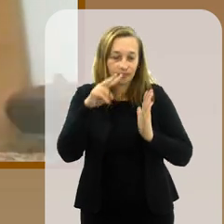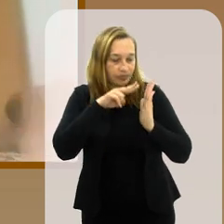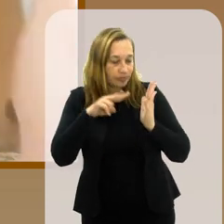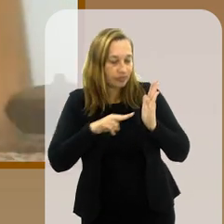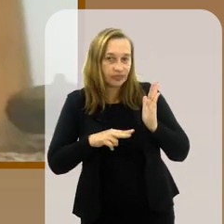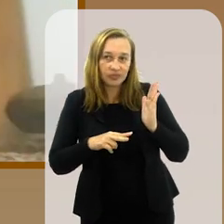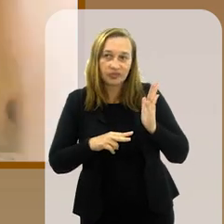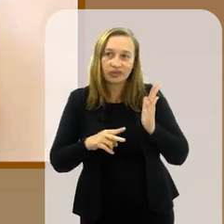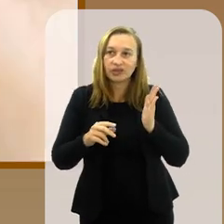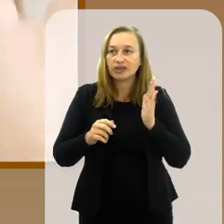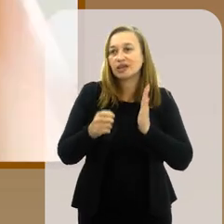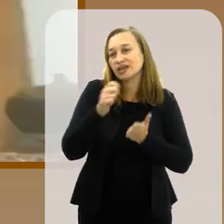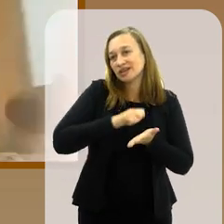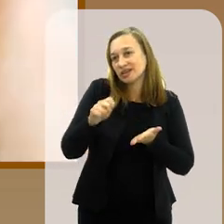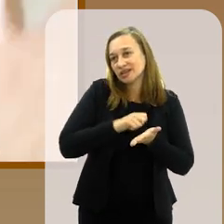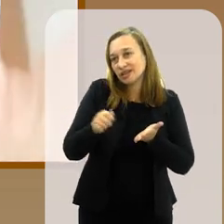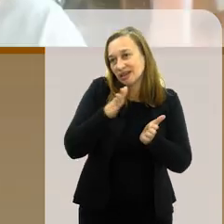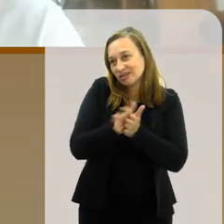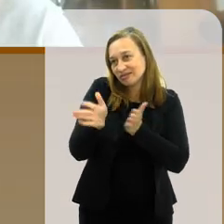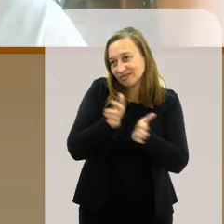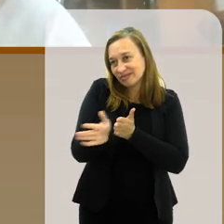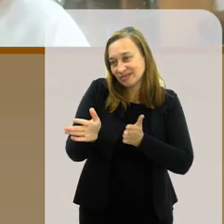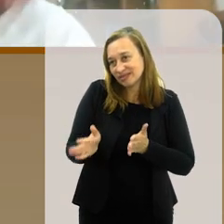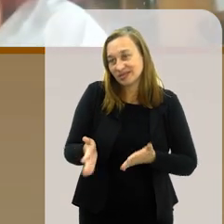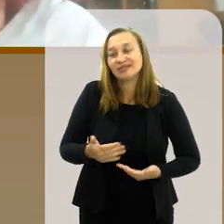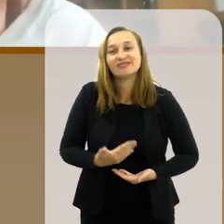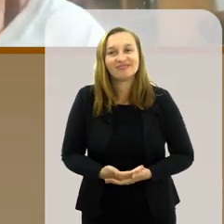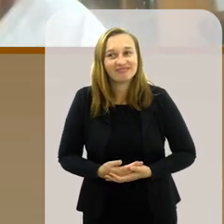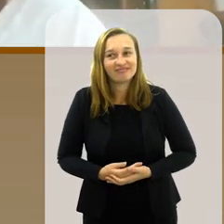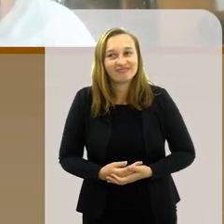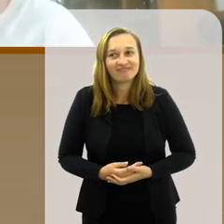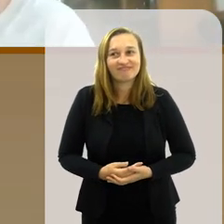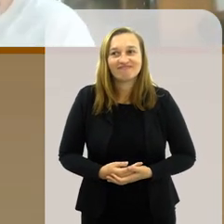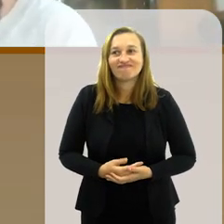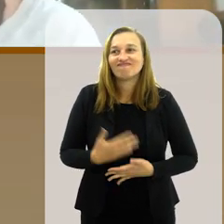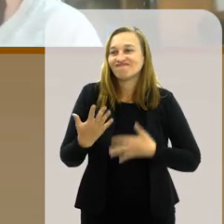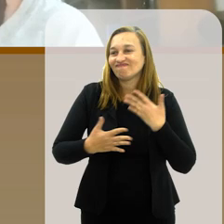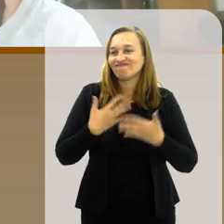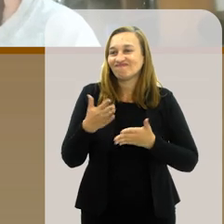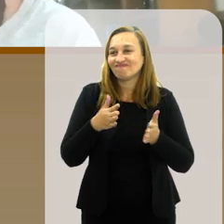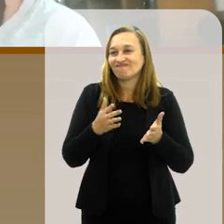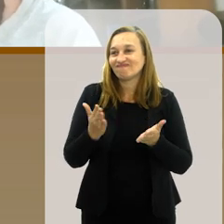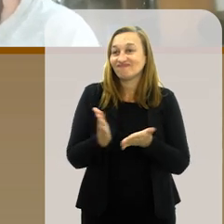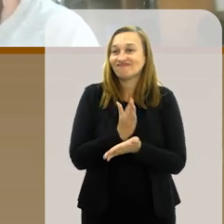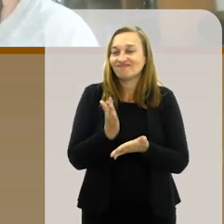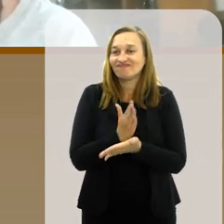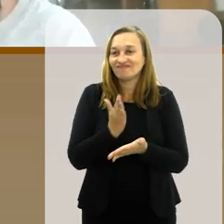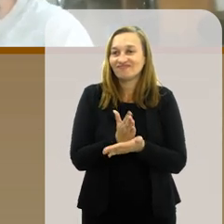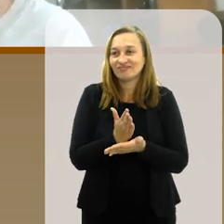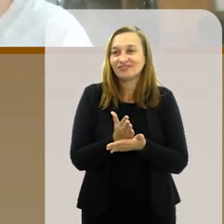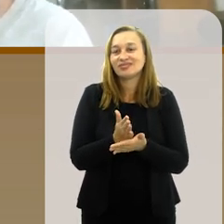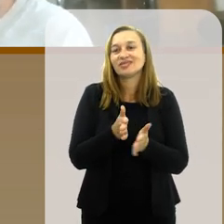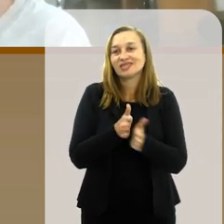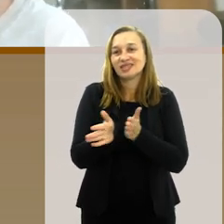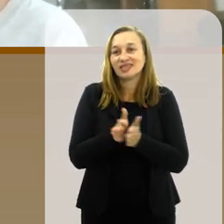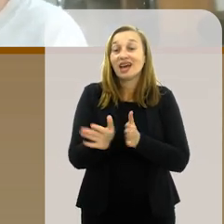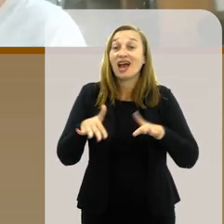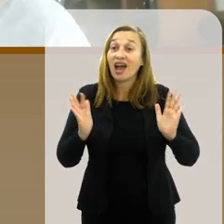esse: ler, escrever, publicar. Ler, escrever, publicar. Vamos indo. Tô cheia de livro Então, para